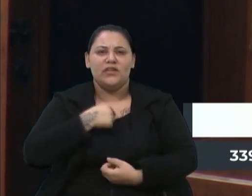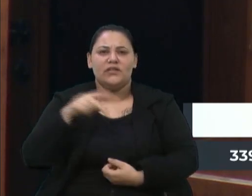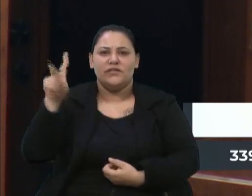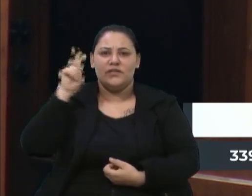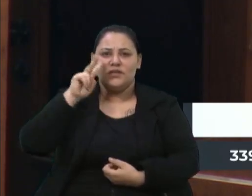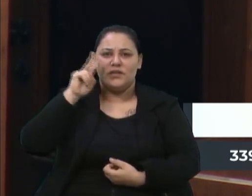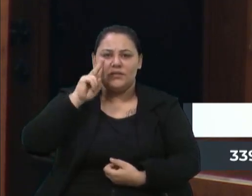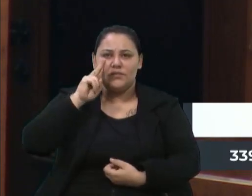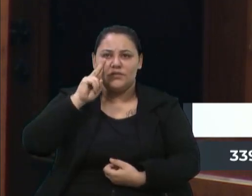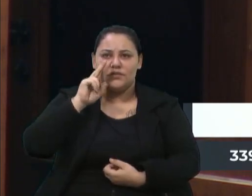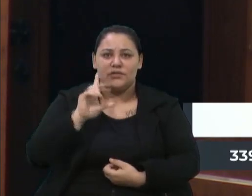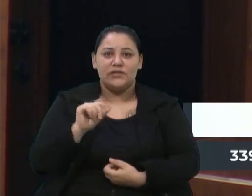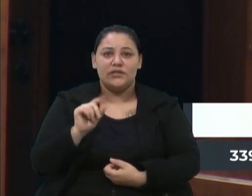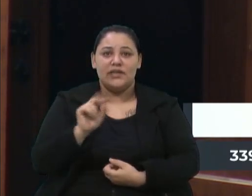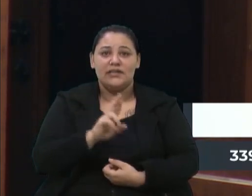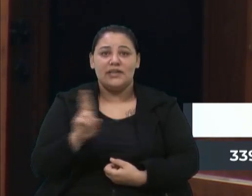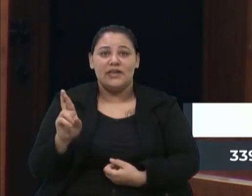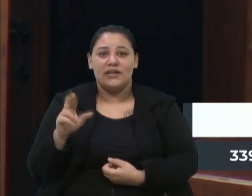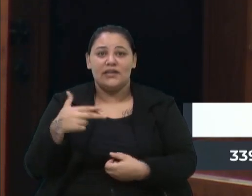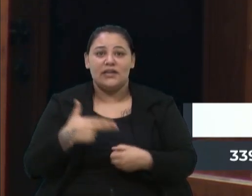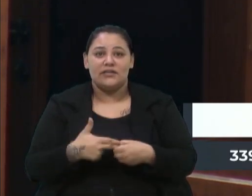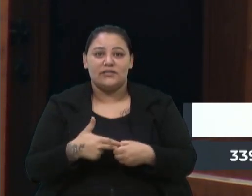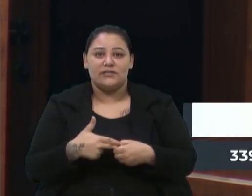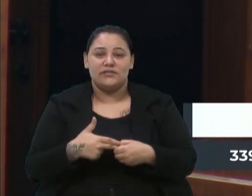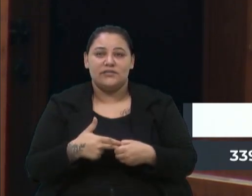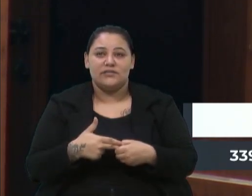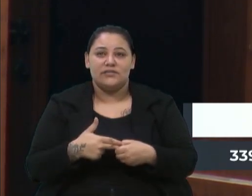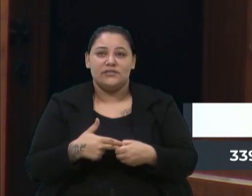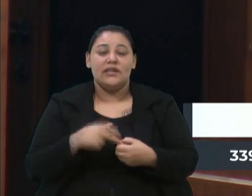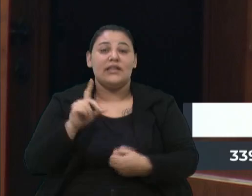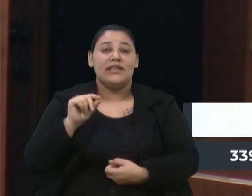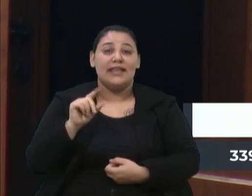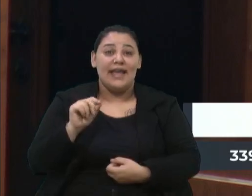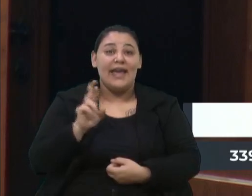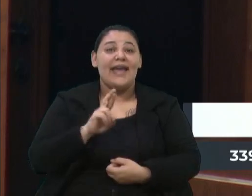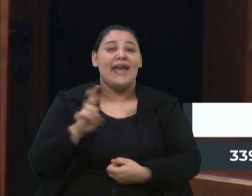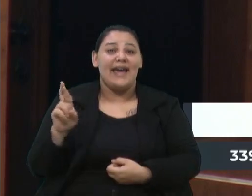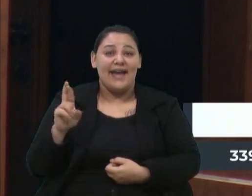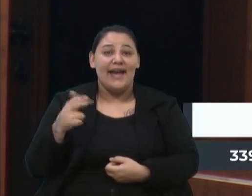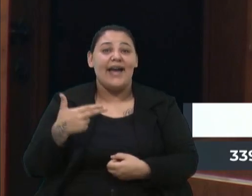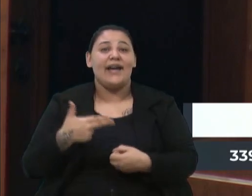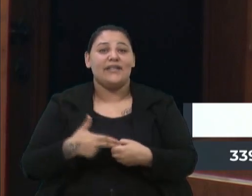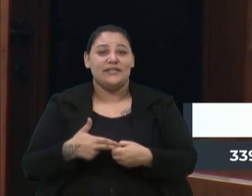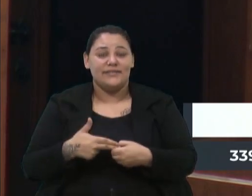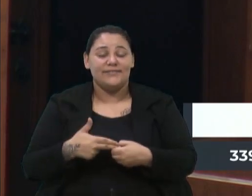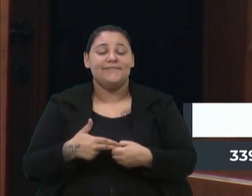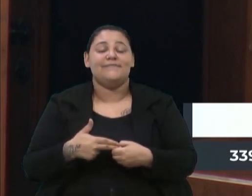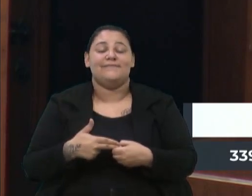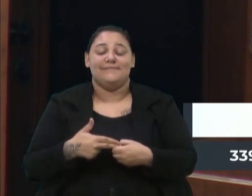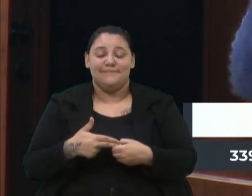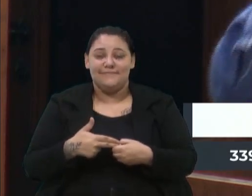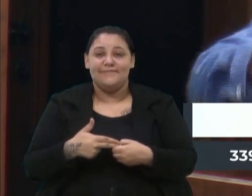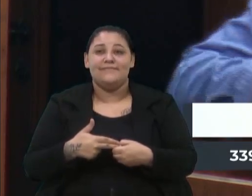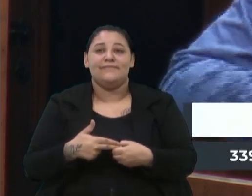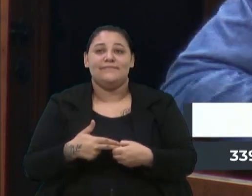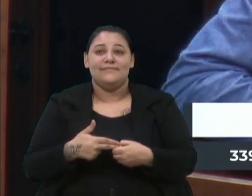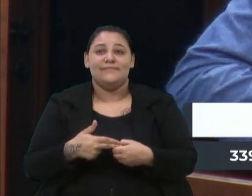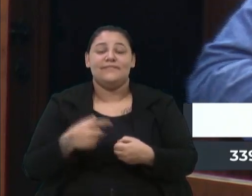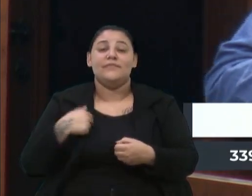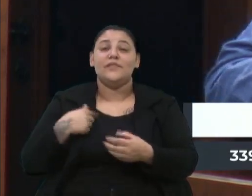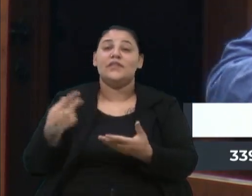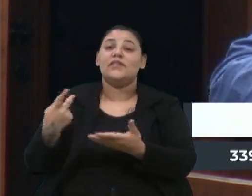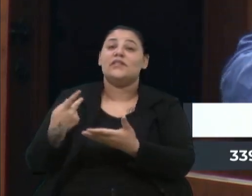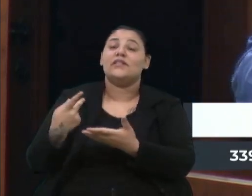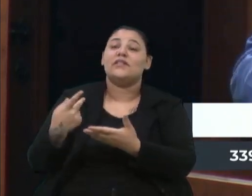r$ 10 era gasolina r$ 10 era gasolina r$ 10 me corrijam